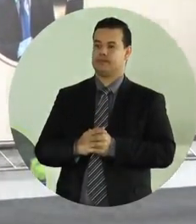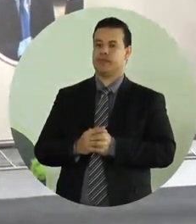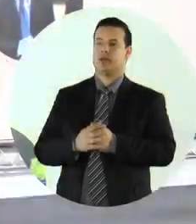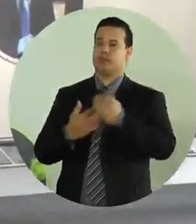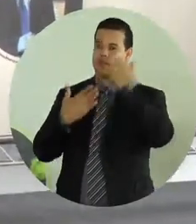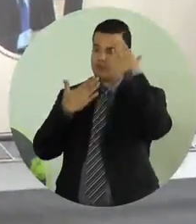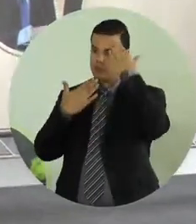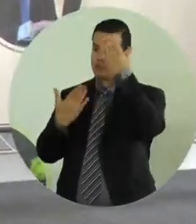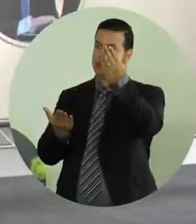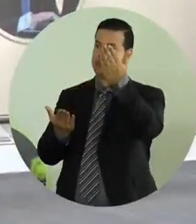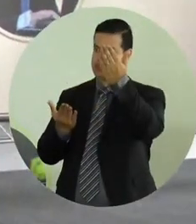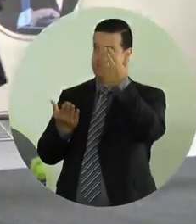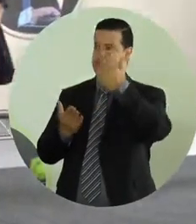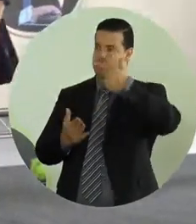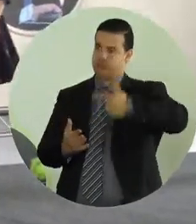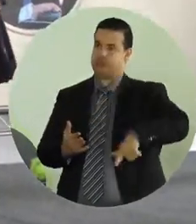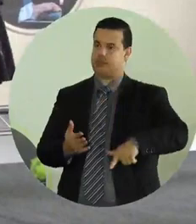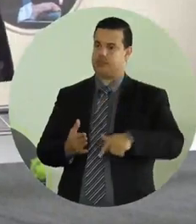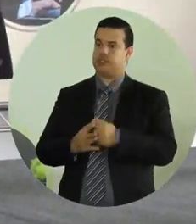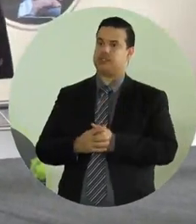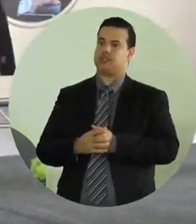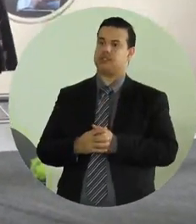Muito obrigado mais uma vez.